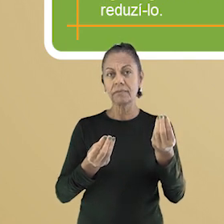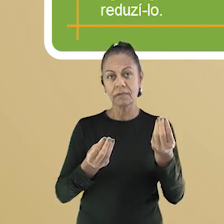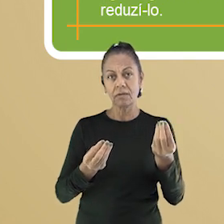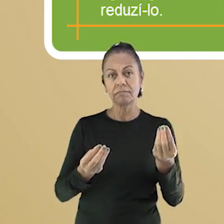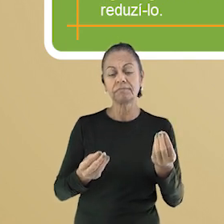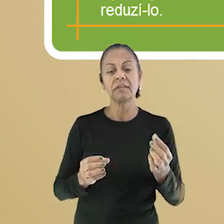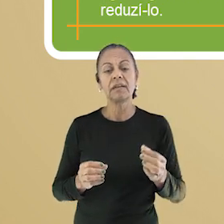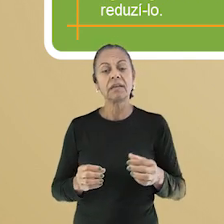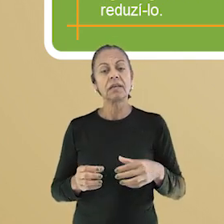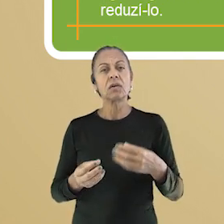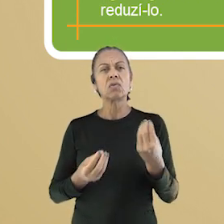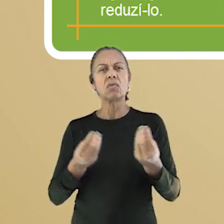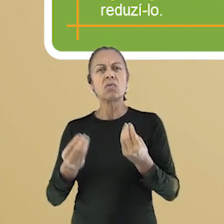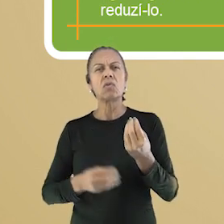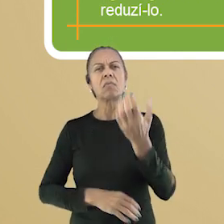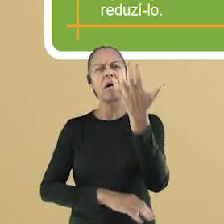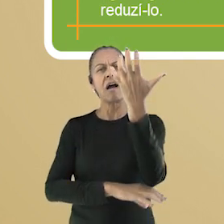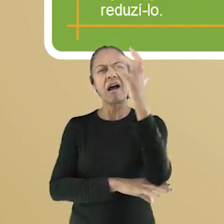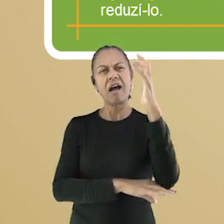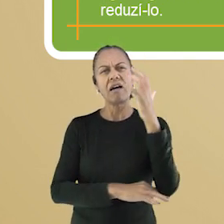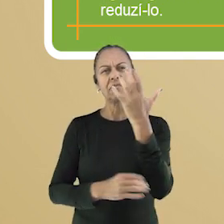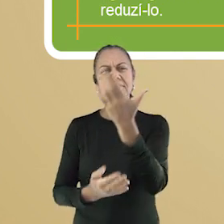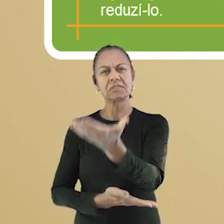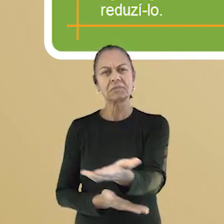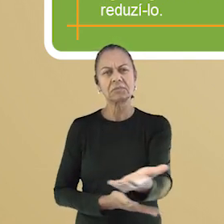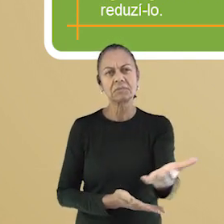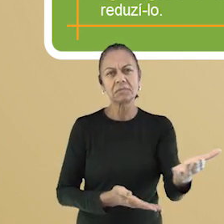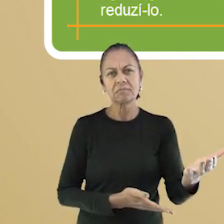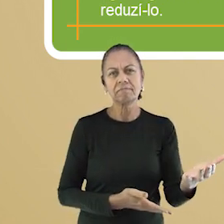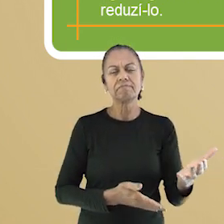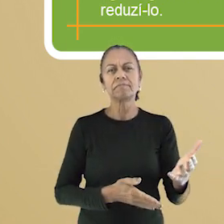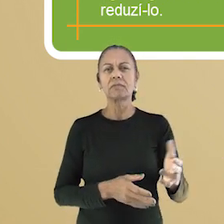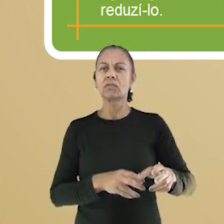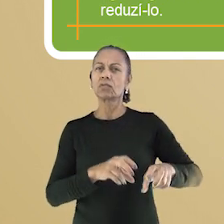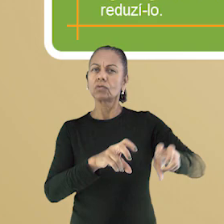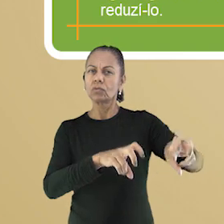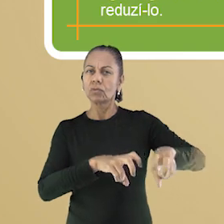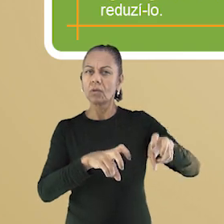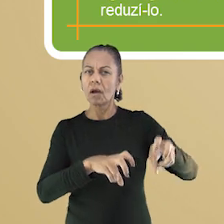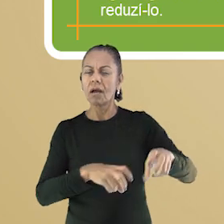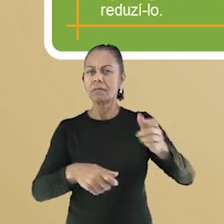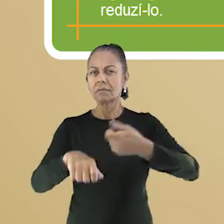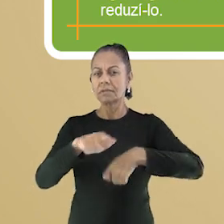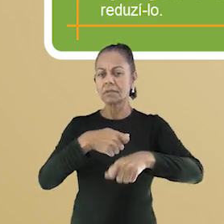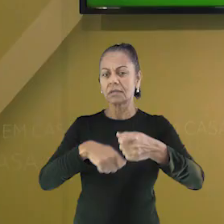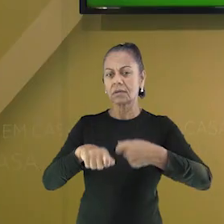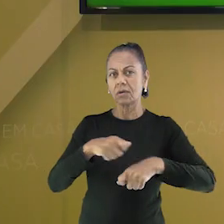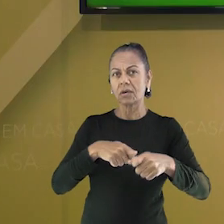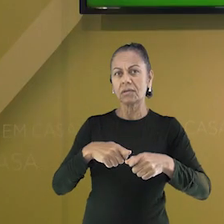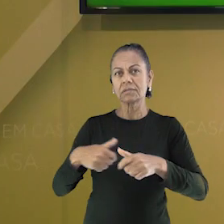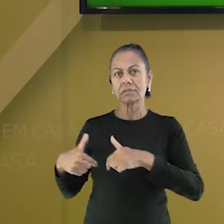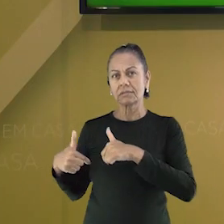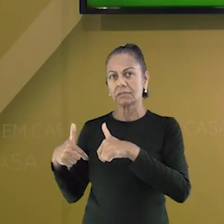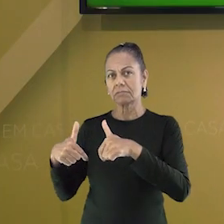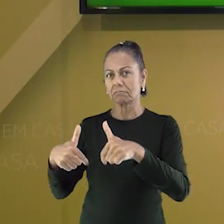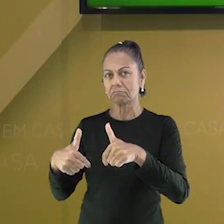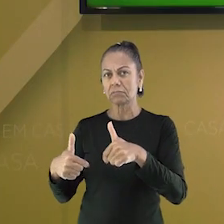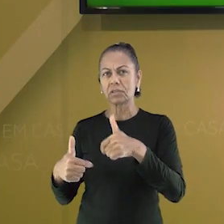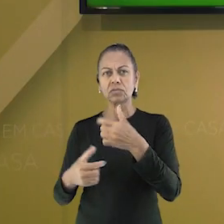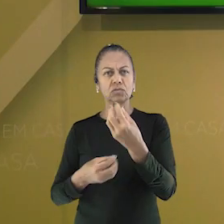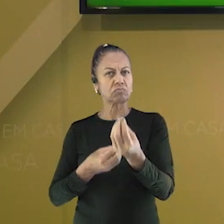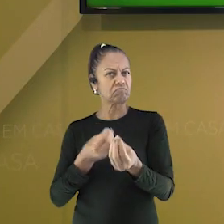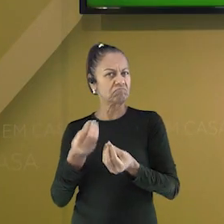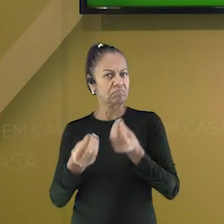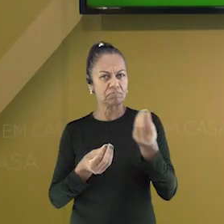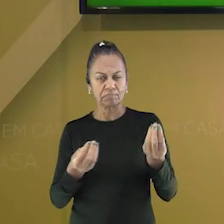do desmatamento em função do agronegócio e as práticas sustentáveis que possam reduzi-lo. E se você quiser fazer anotações de